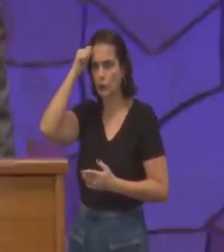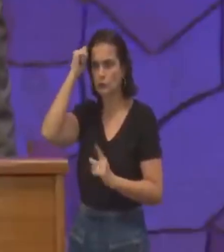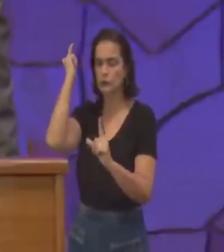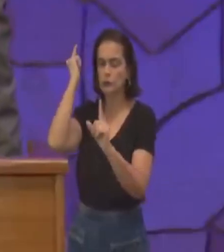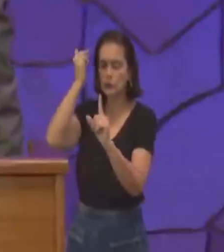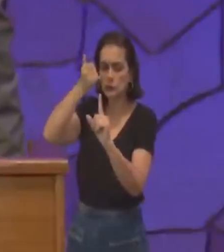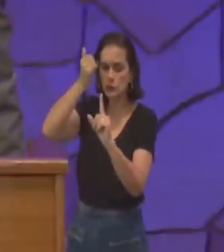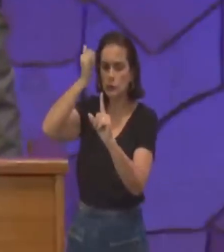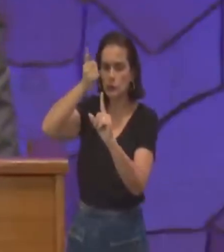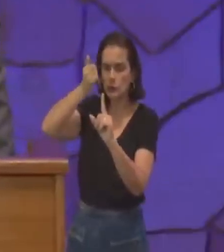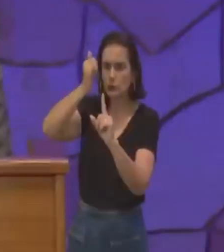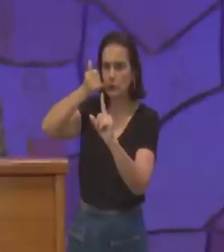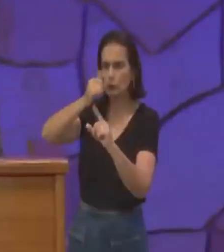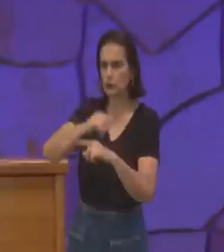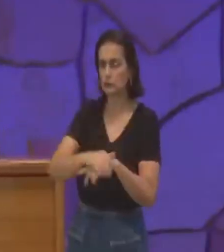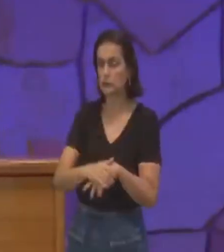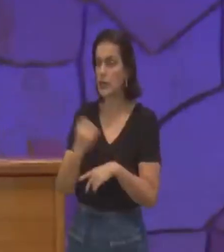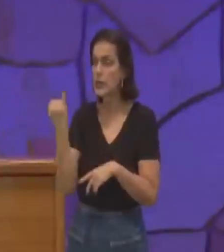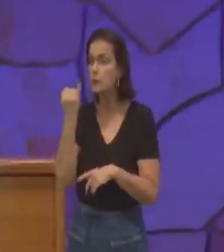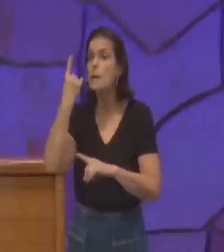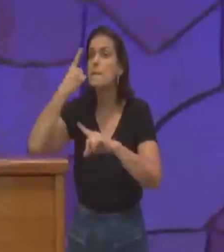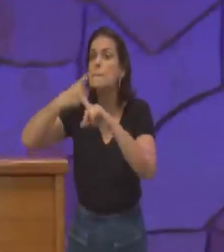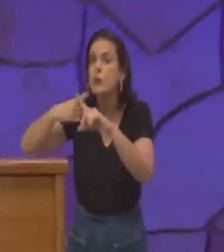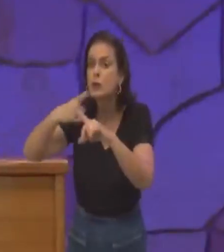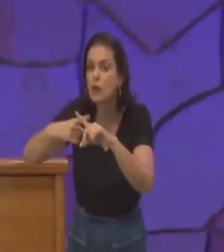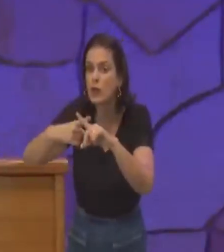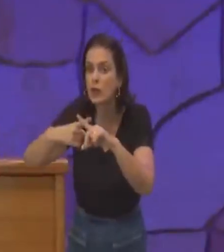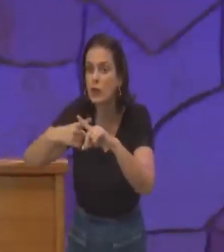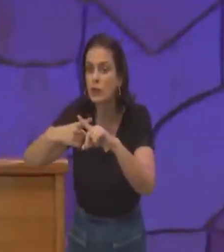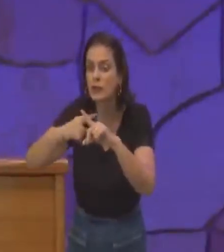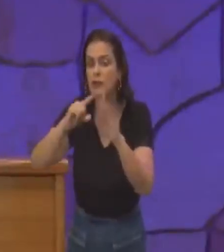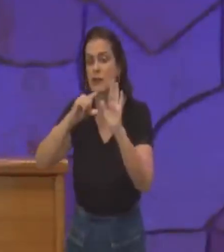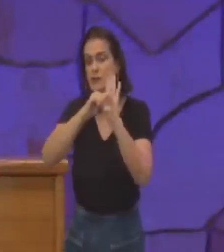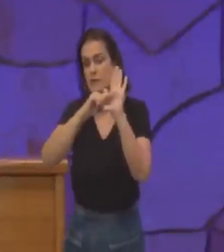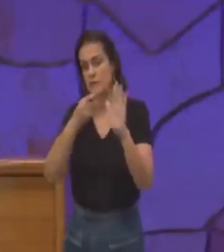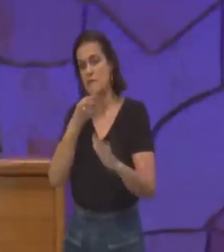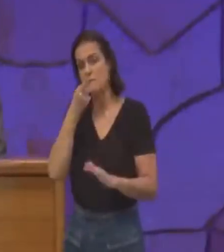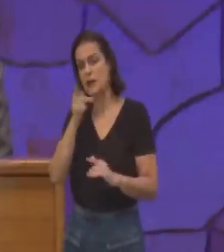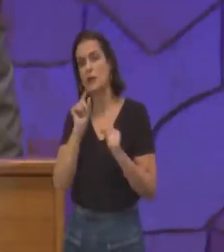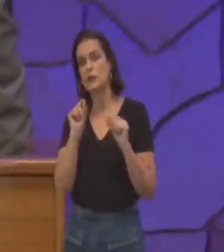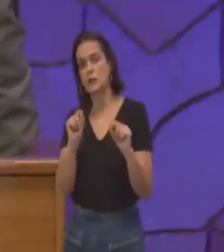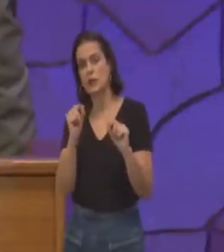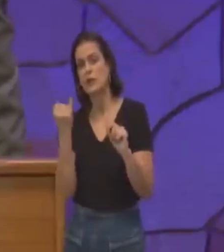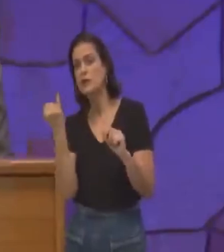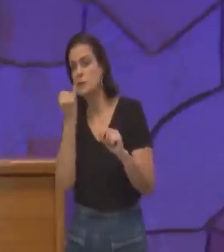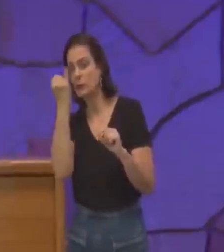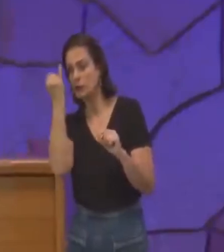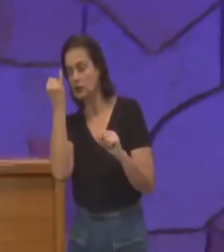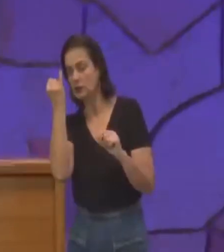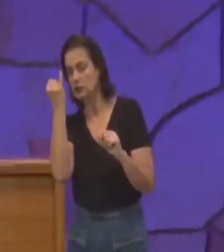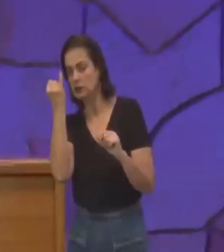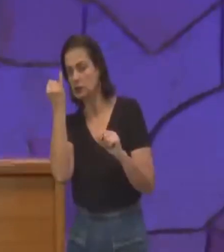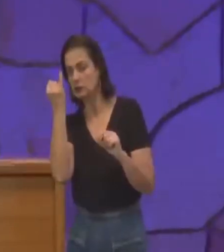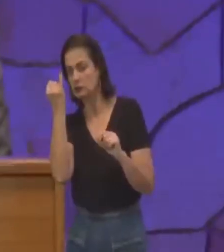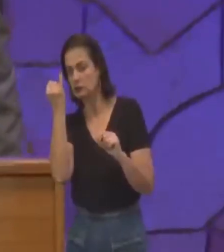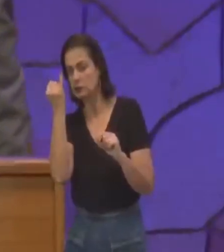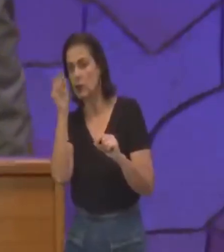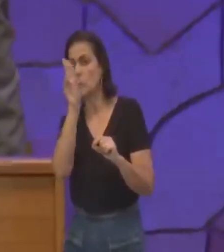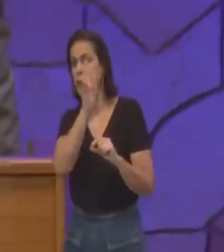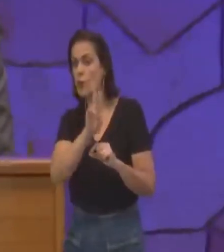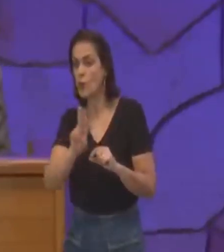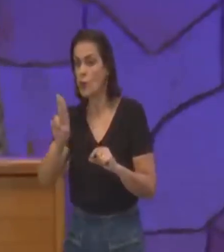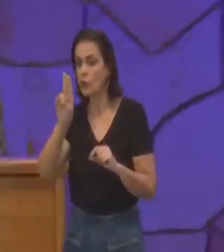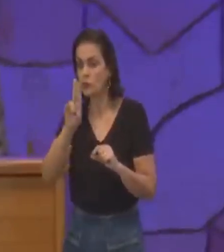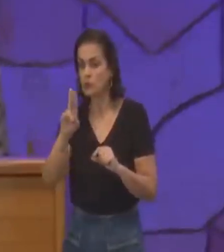essa Escritura, ela é importante por quê? O próprio verso nos mostra. Ela é importante para quê? É útil para o